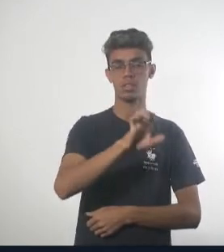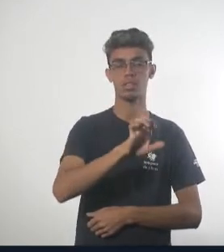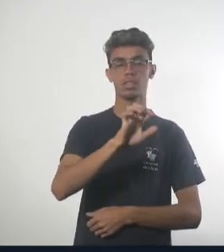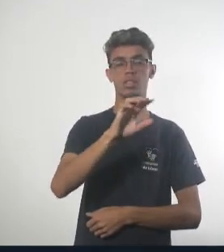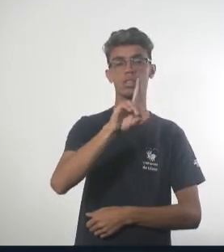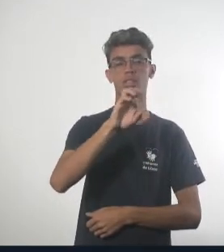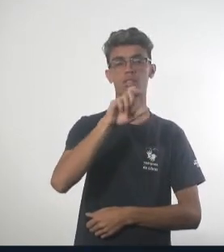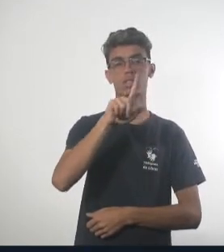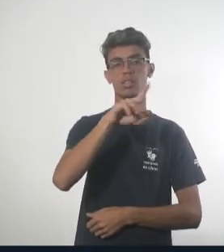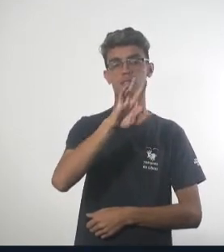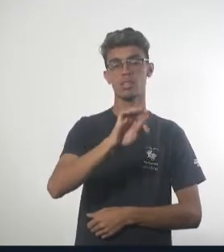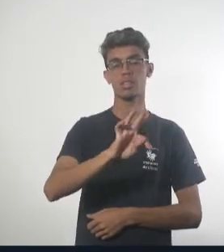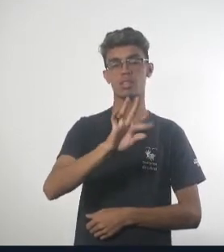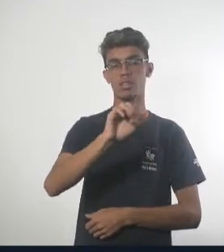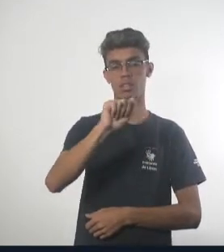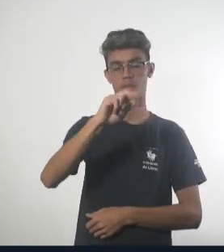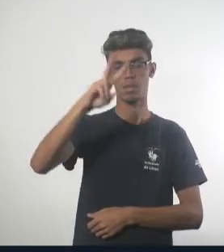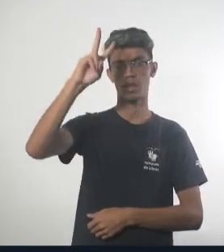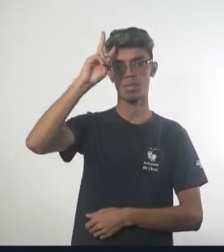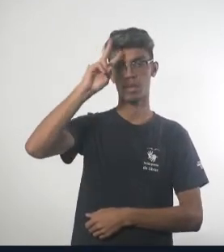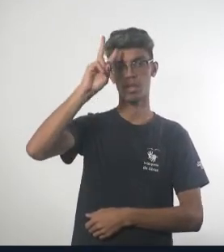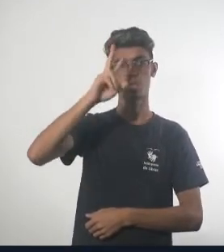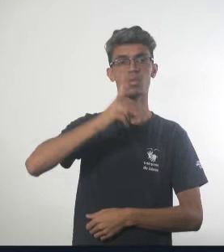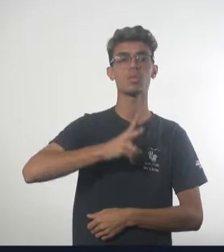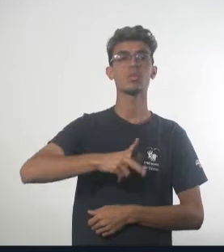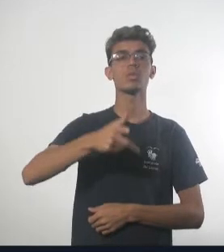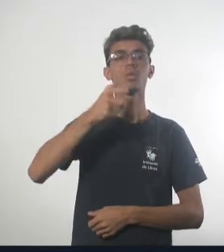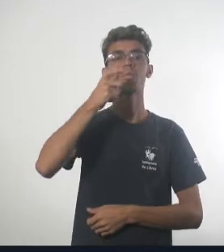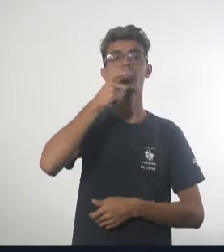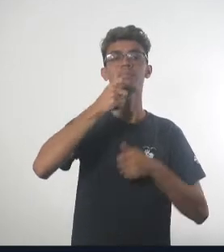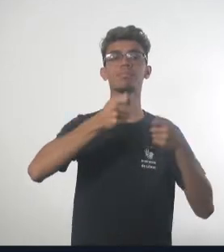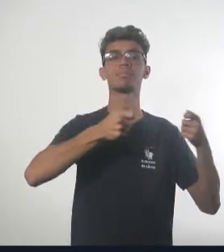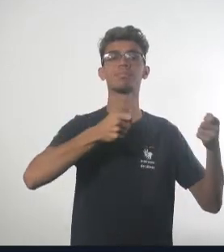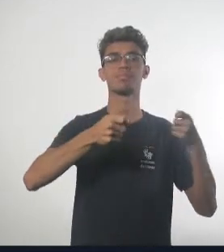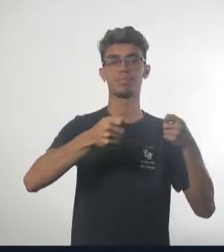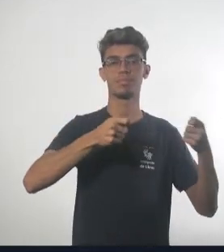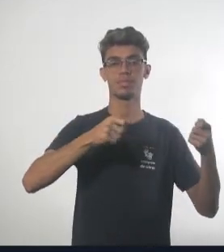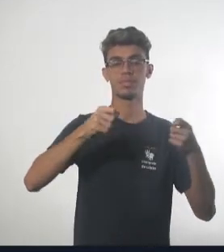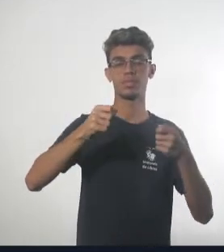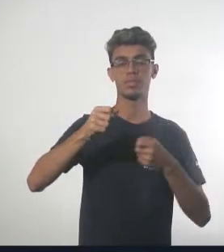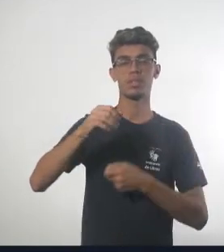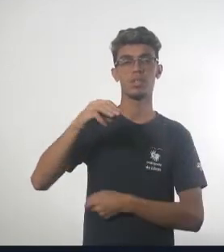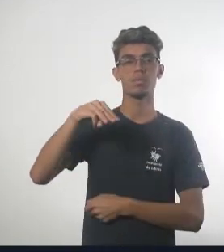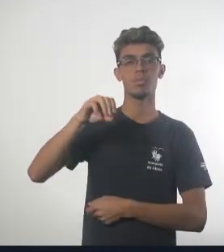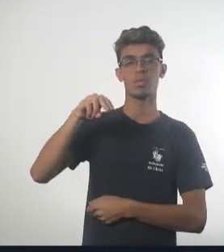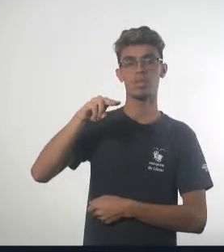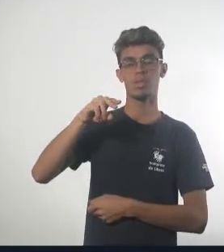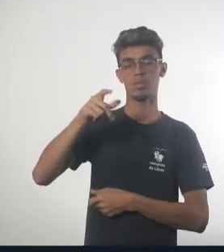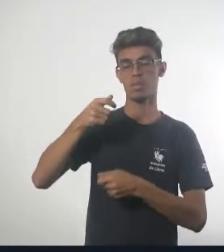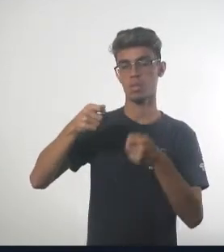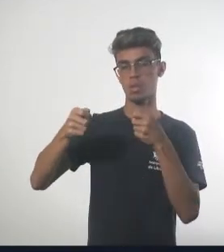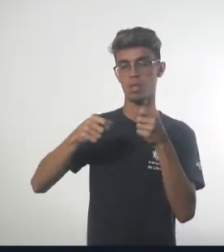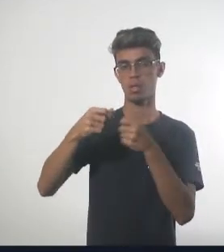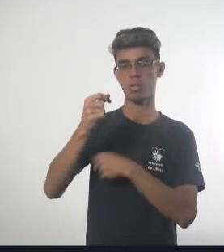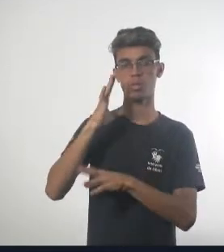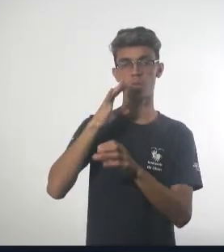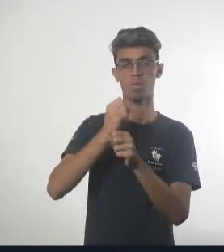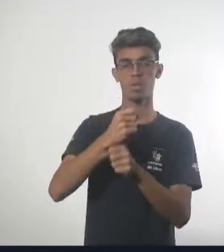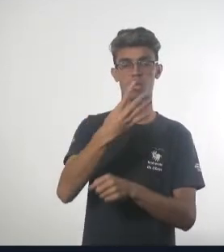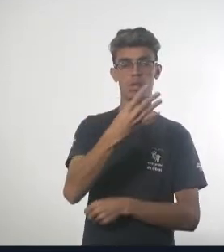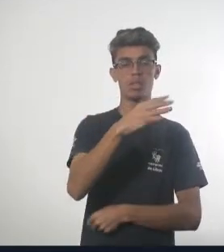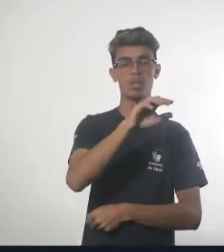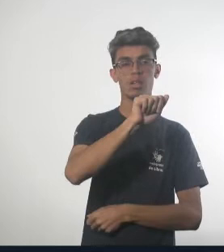Então, só para relembrar que nós continuamos monitorando, né, a OMS monitora 4 variantes de preocupação hoje, as variantes